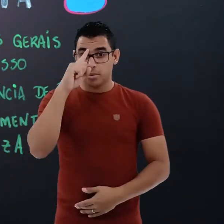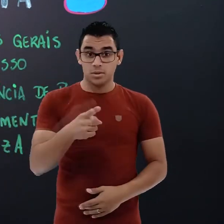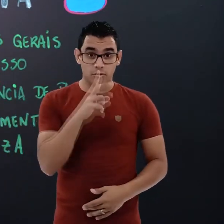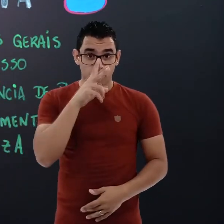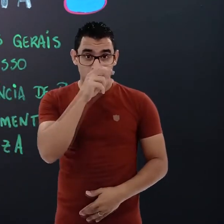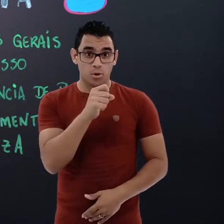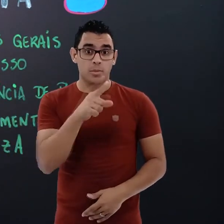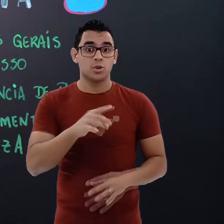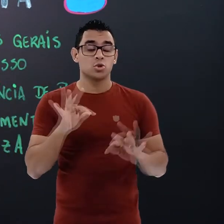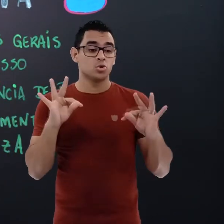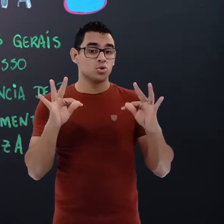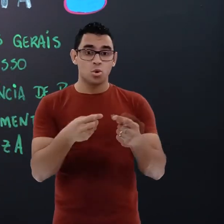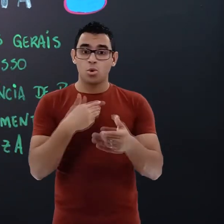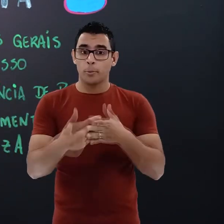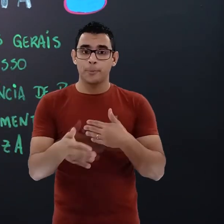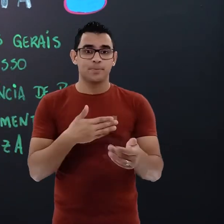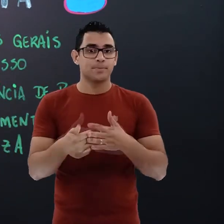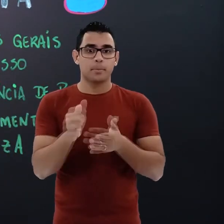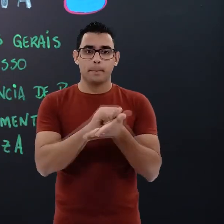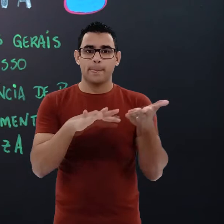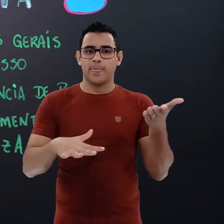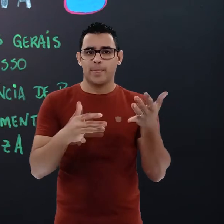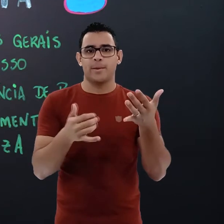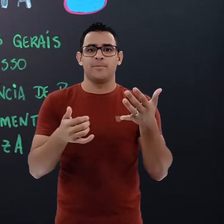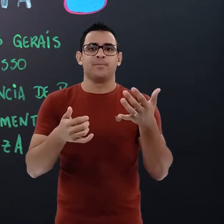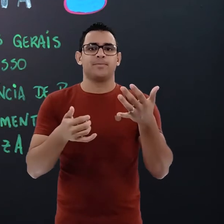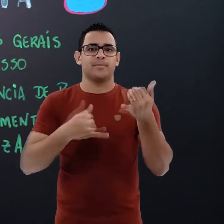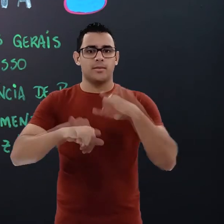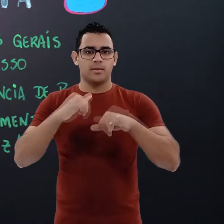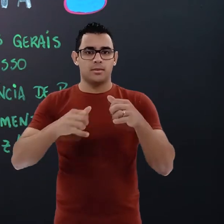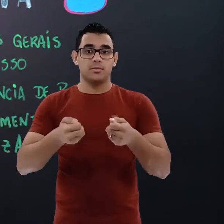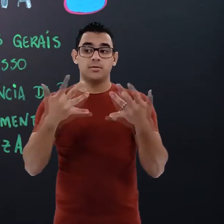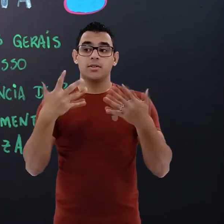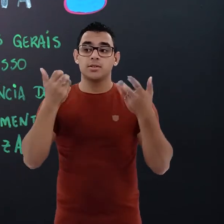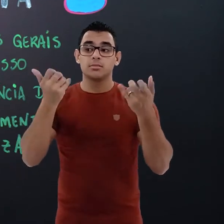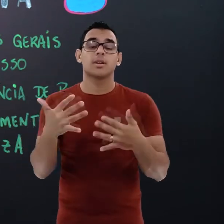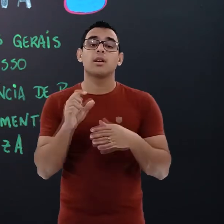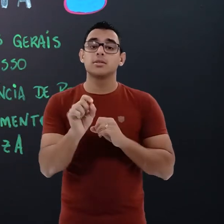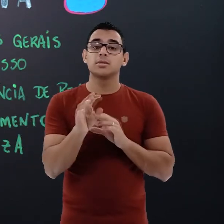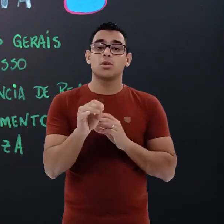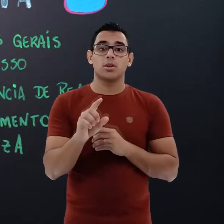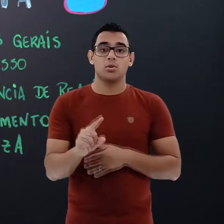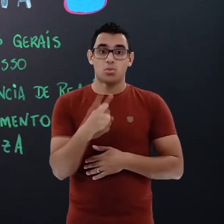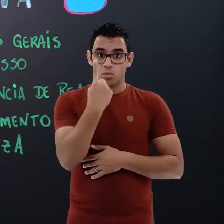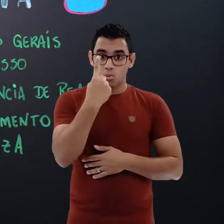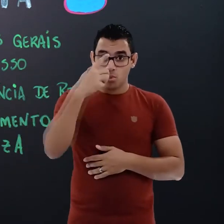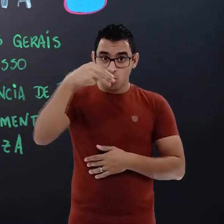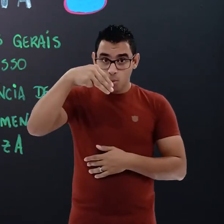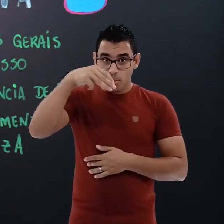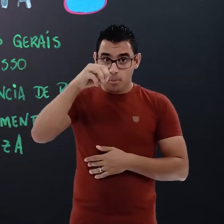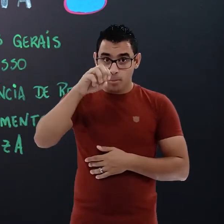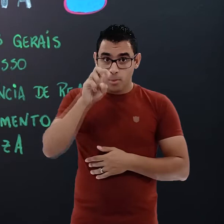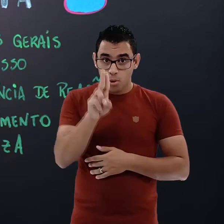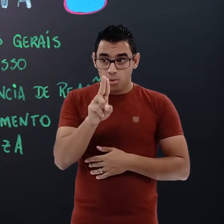uma relação que serve para todo e qualquer exercício de estequiometria. Que ele diz o seguinte, ó. 1 mol, pessoal,